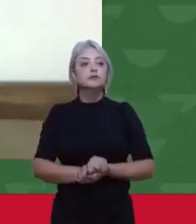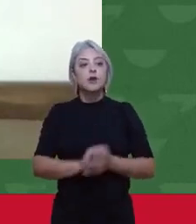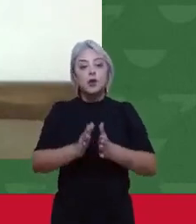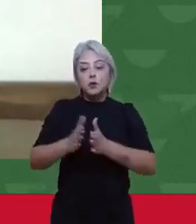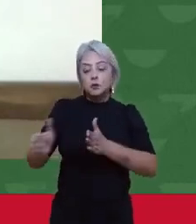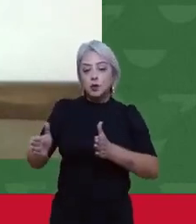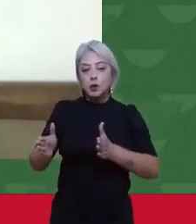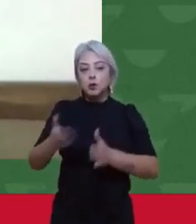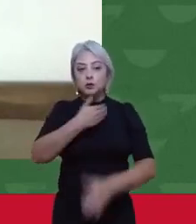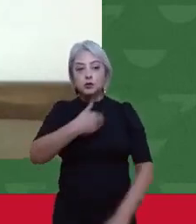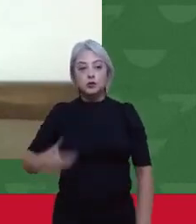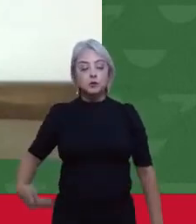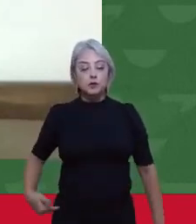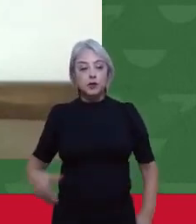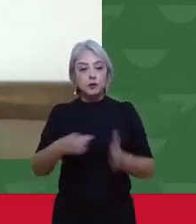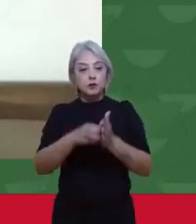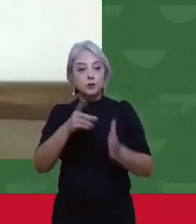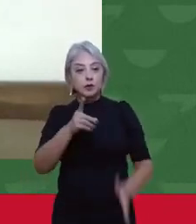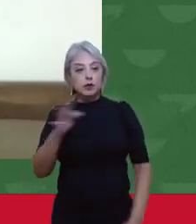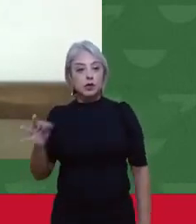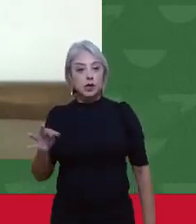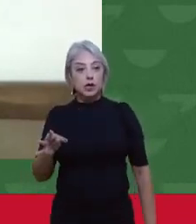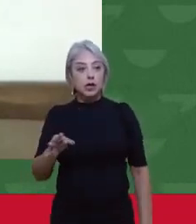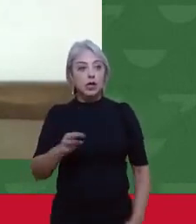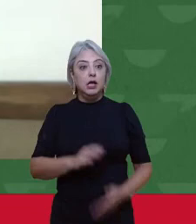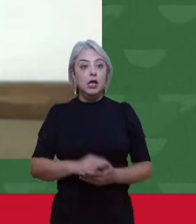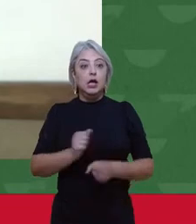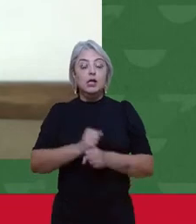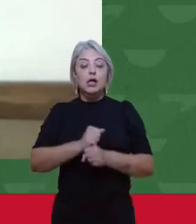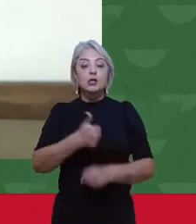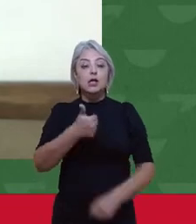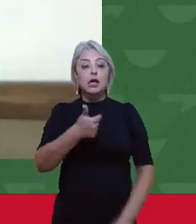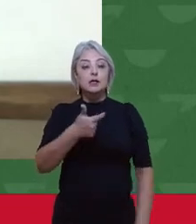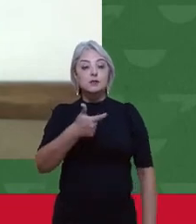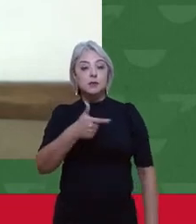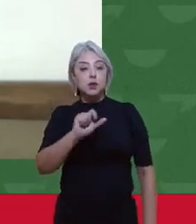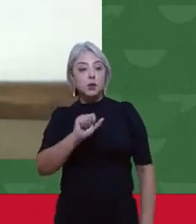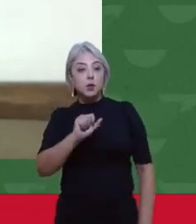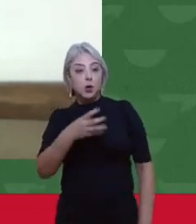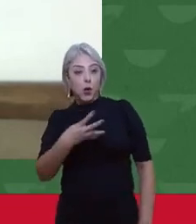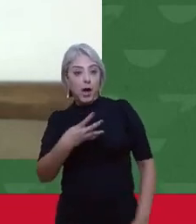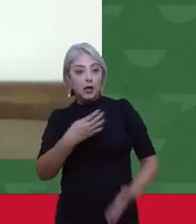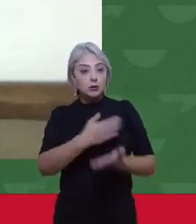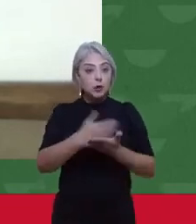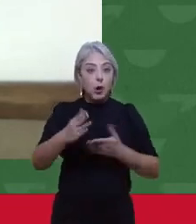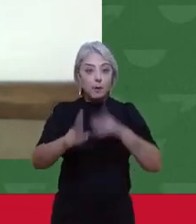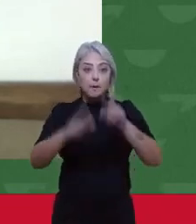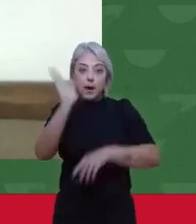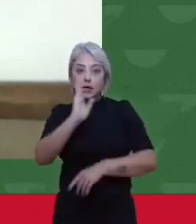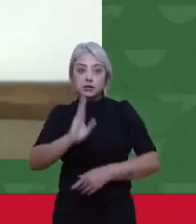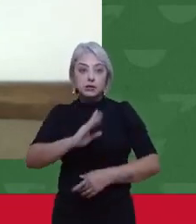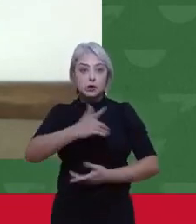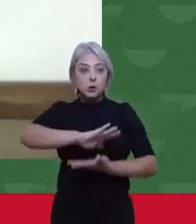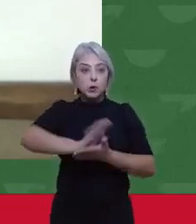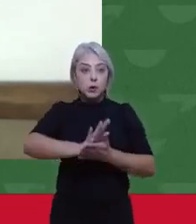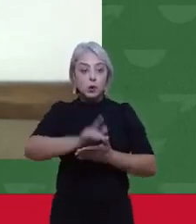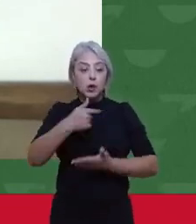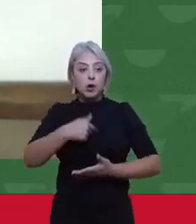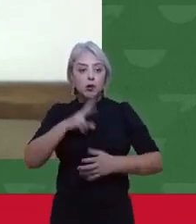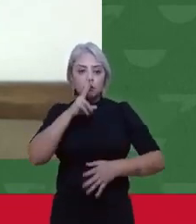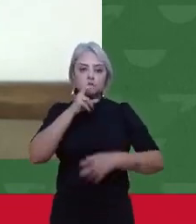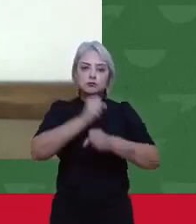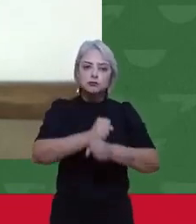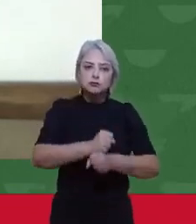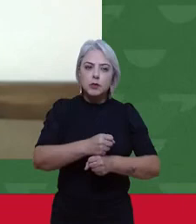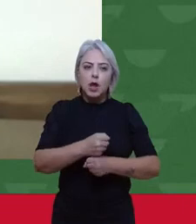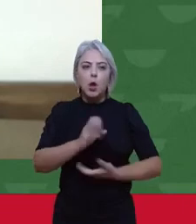durante os governos do PT. Nós tivemos desde 2004 a criação do programa Brasil Sem Homofobia. Em 2005 tivemos o